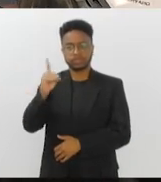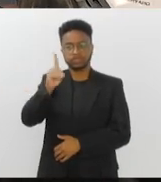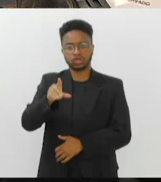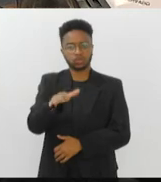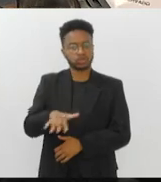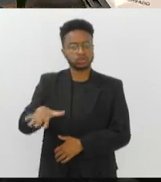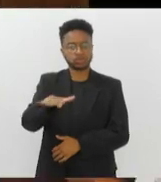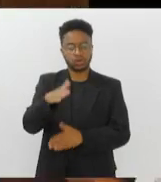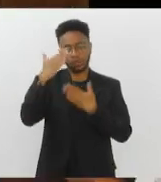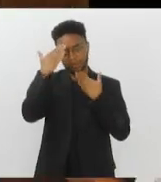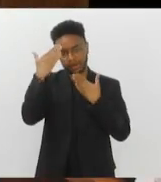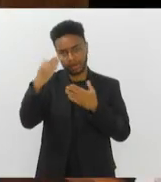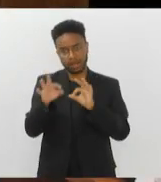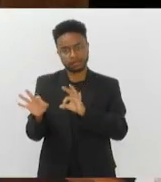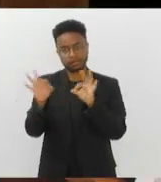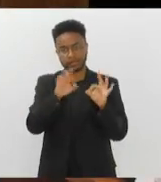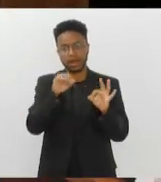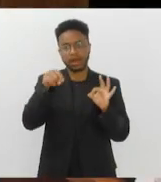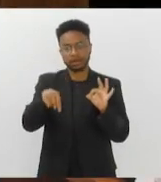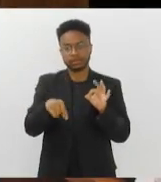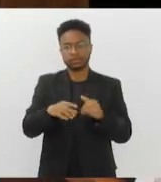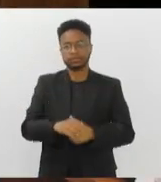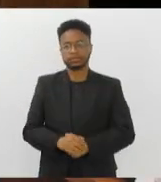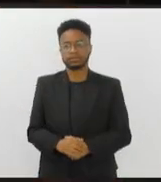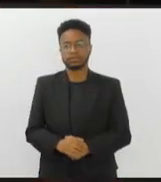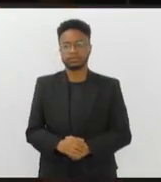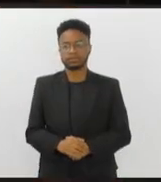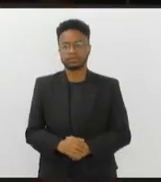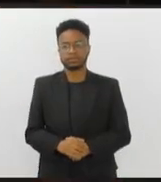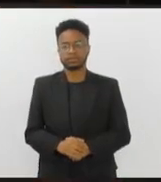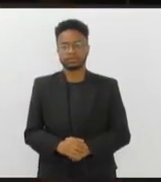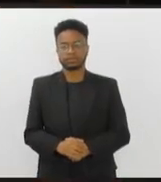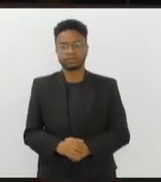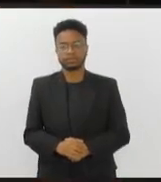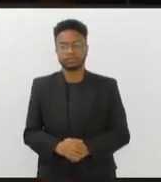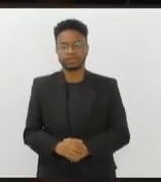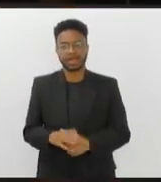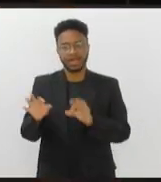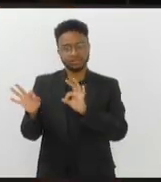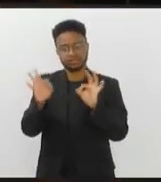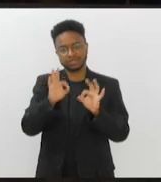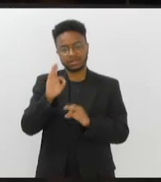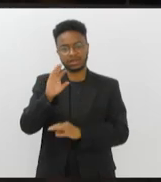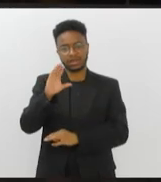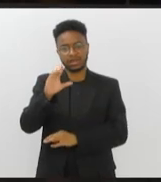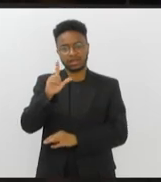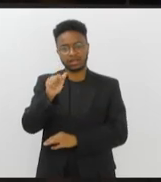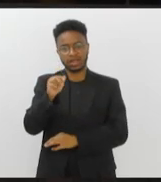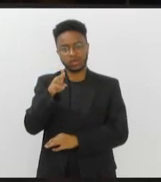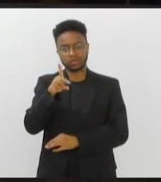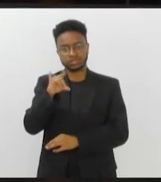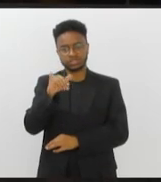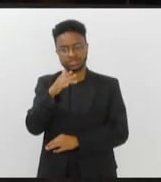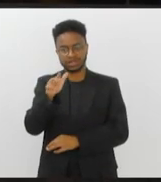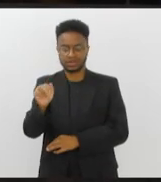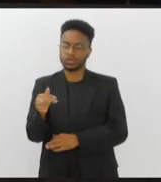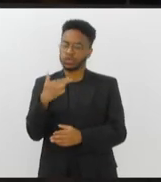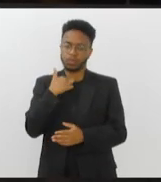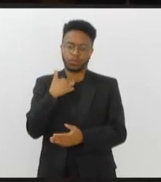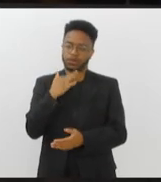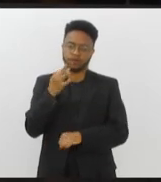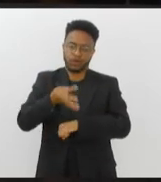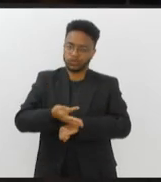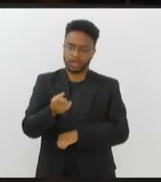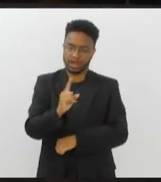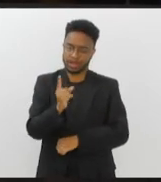diretor-geral, obrigada por prestigiar. Vem prestigiar aí a Claudinha. Claudinha disse, o senhor não pode faltar na minha